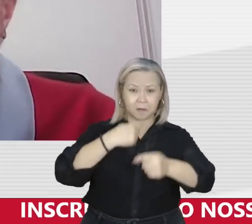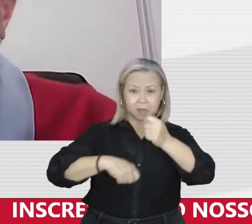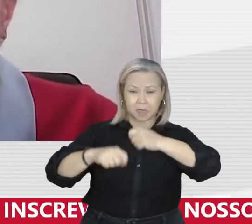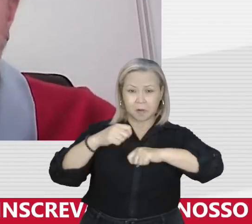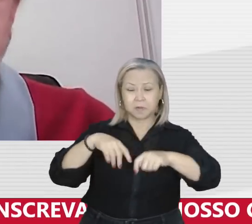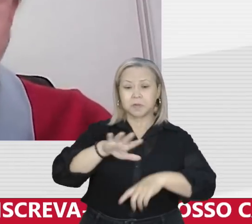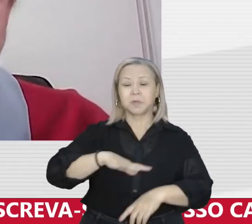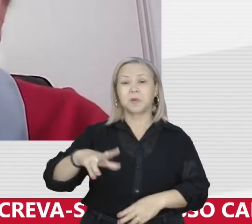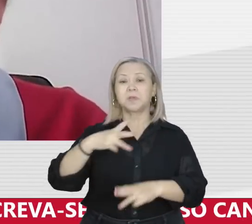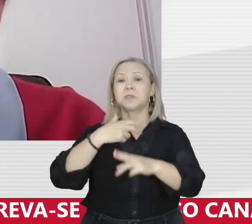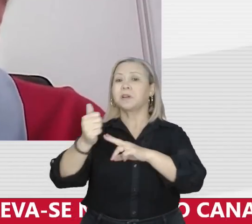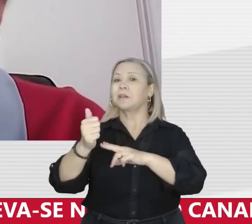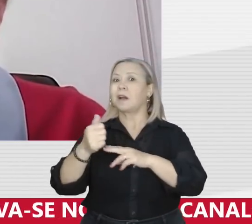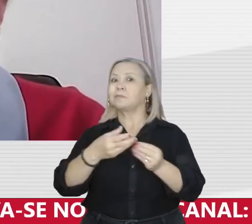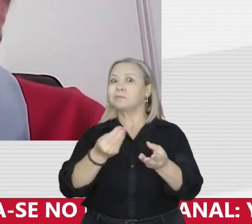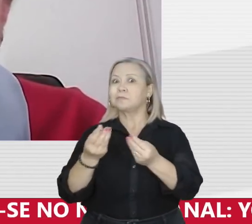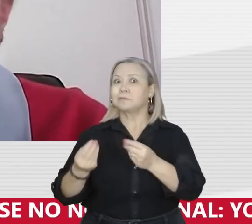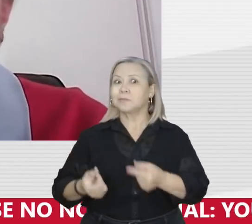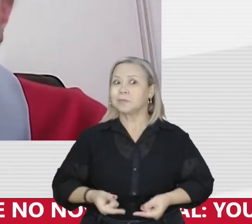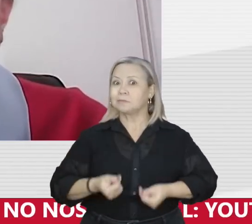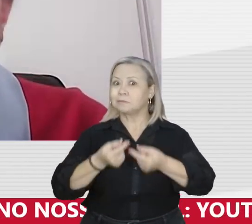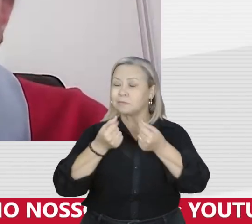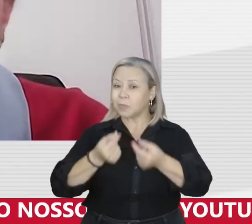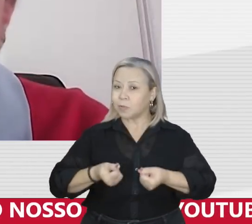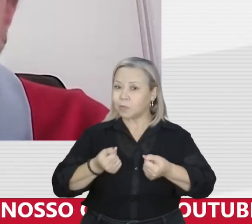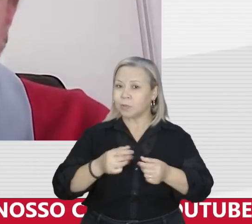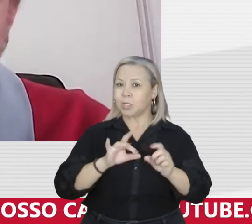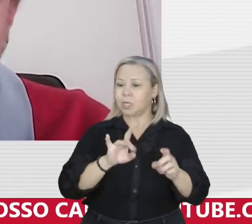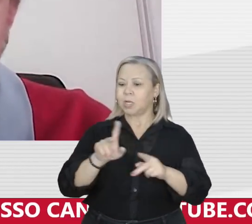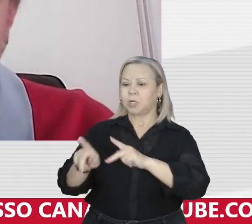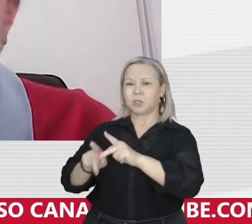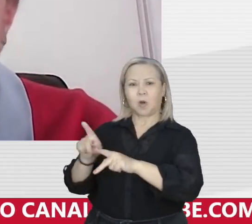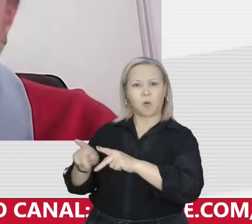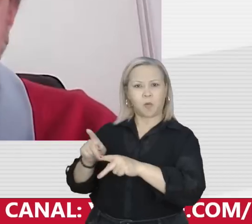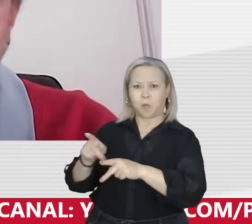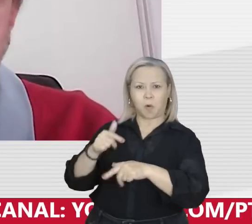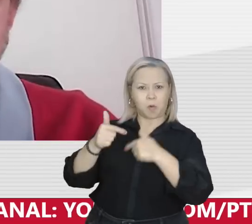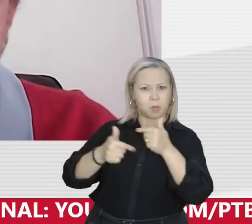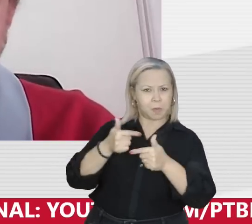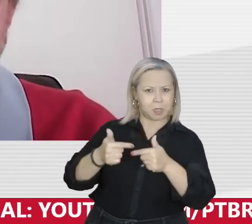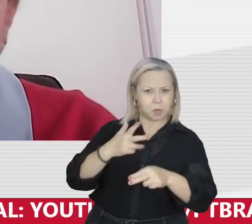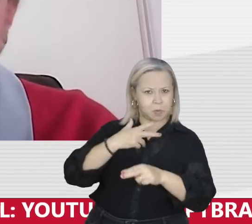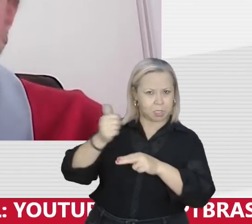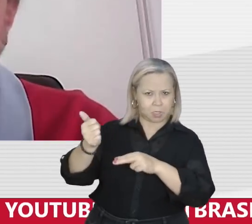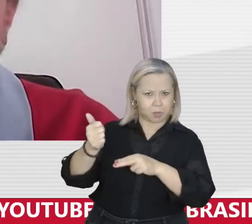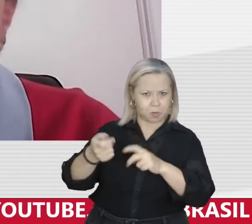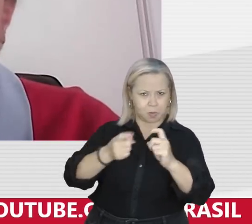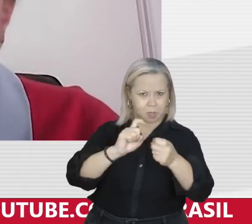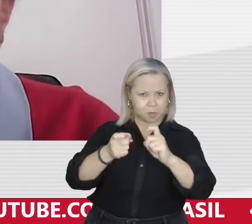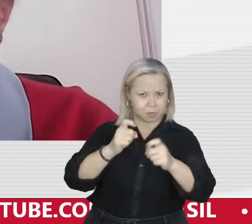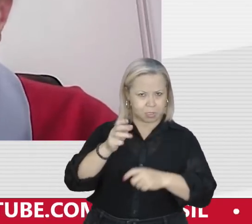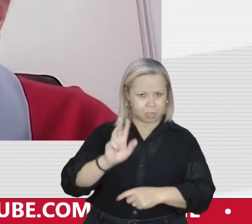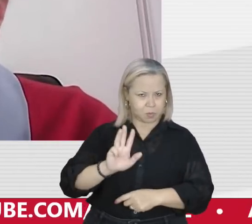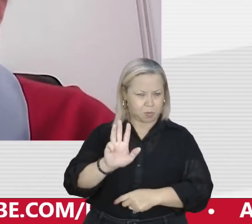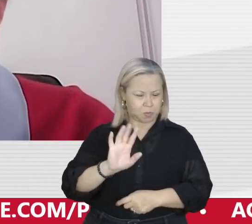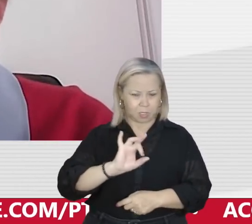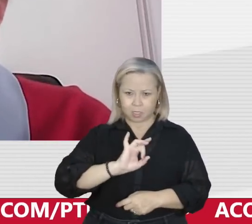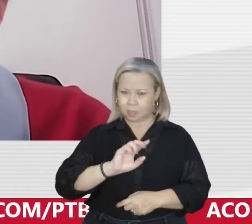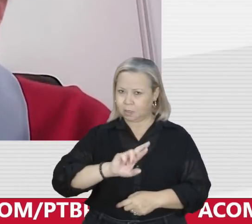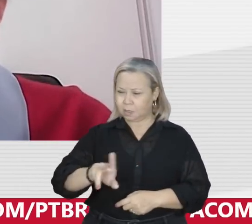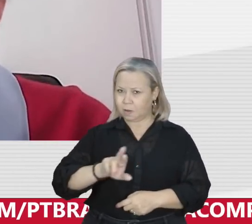que ganharam muito, porque não foi só o povo trabalhador que ganhou durante a gestão do presidente Lula, mas